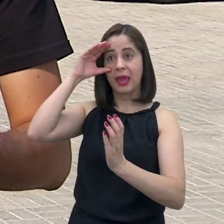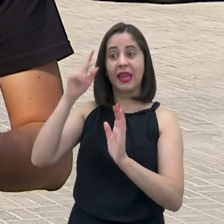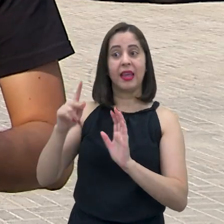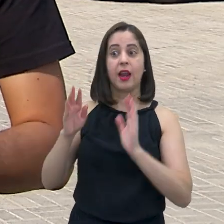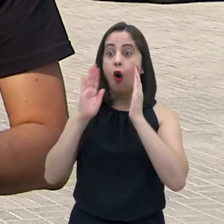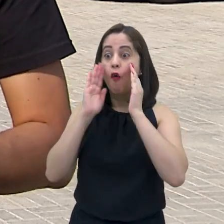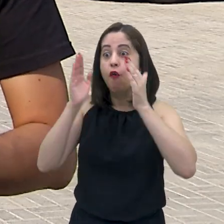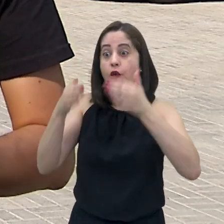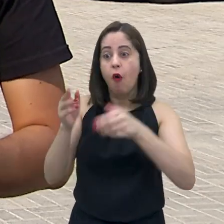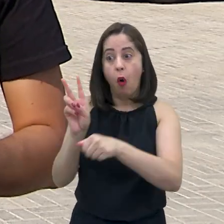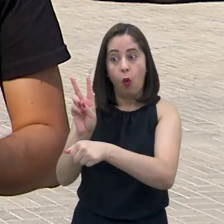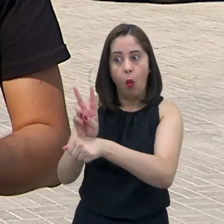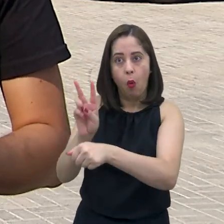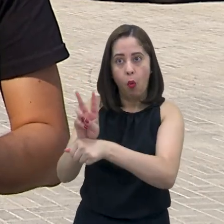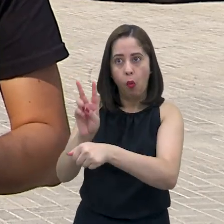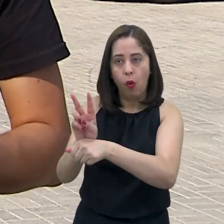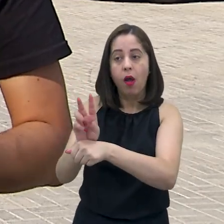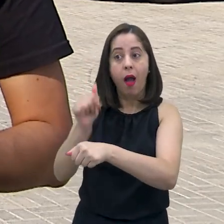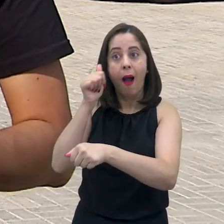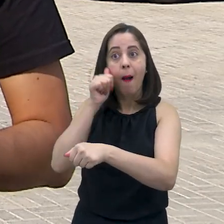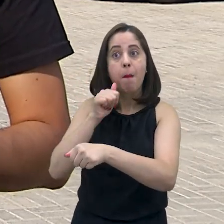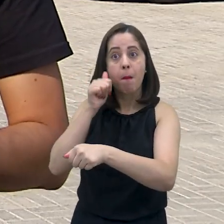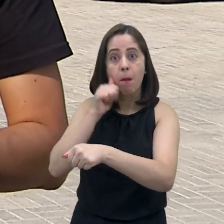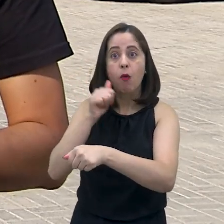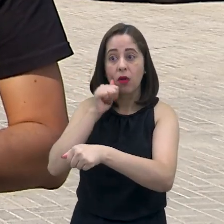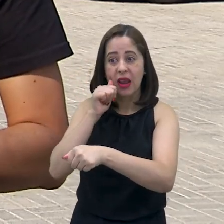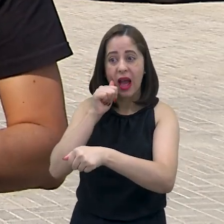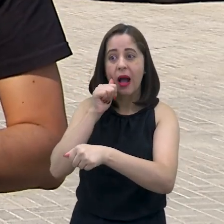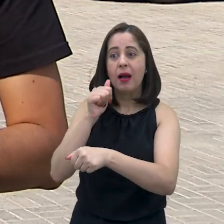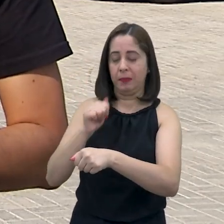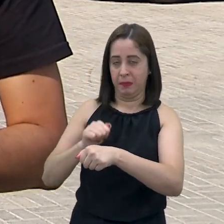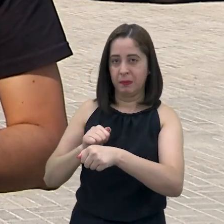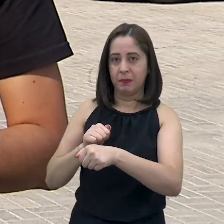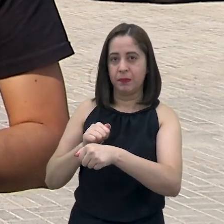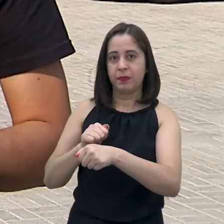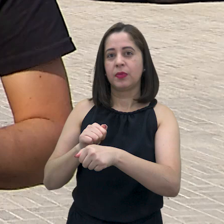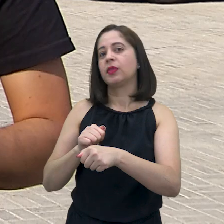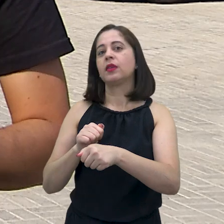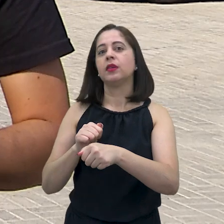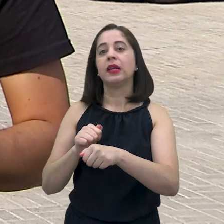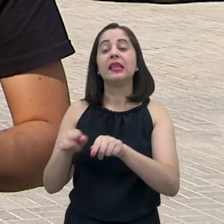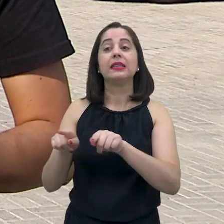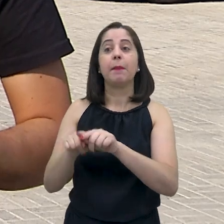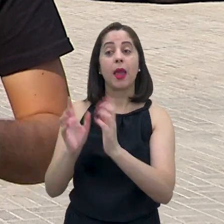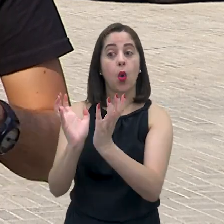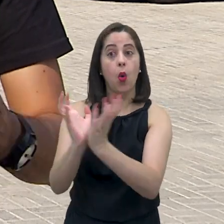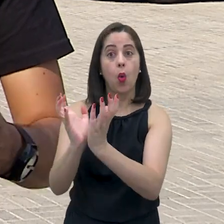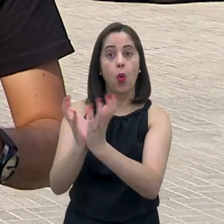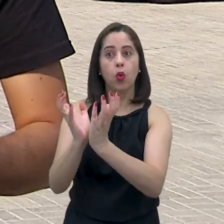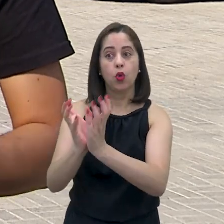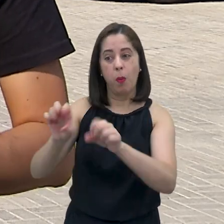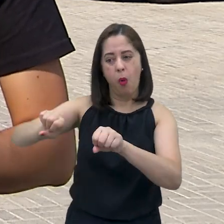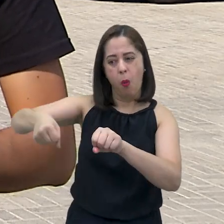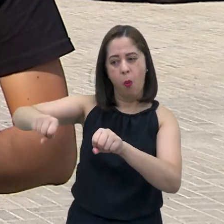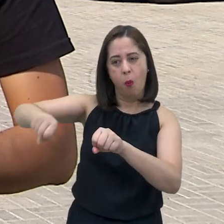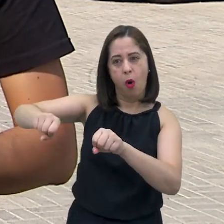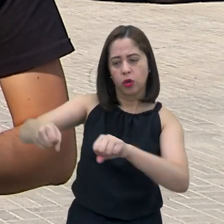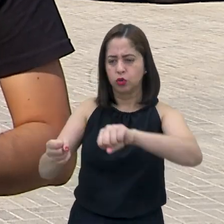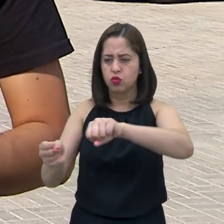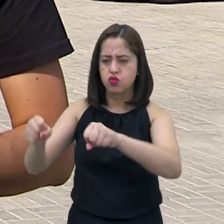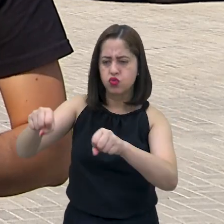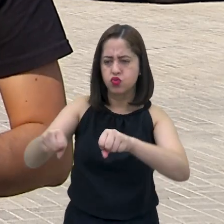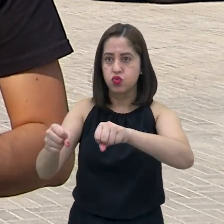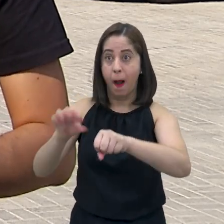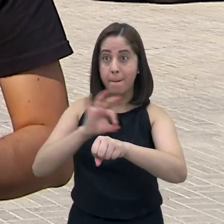um patrulhamento voltado para um programa de proteção às mulheres em situação de risco. Você tem o grupamento de motos, que é